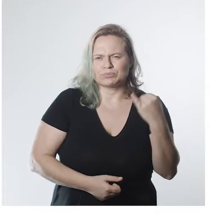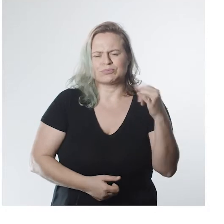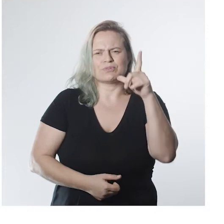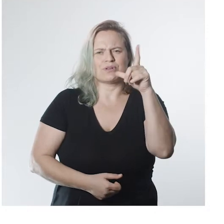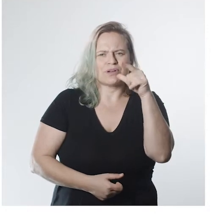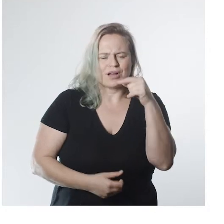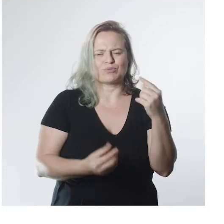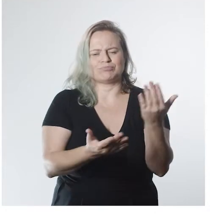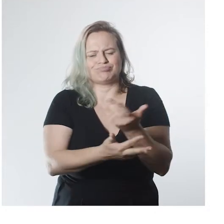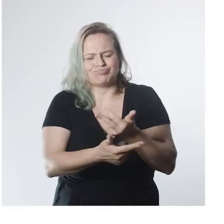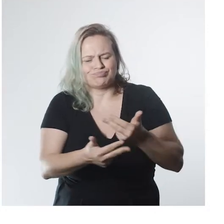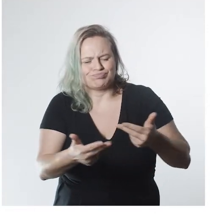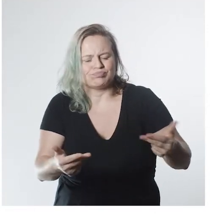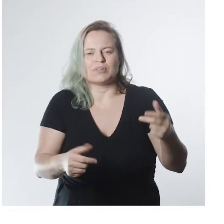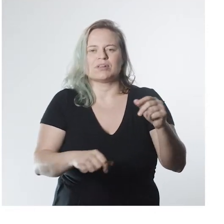é a caramelização, né?